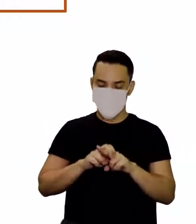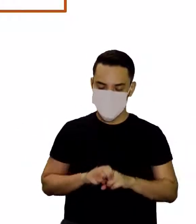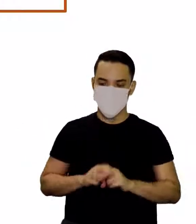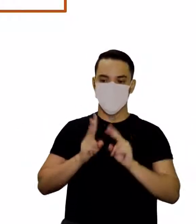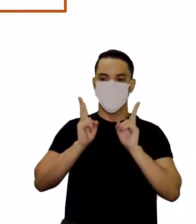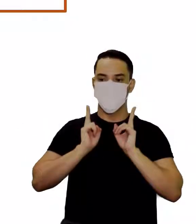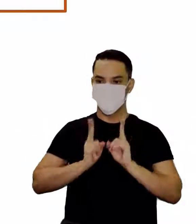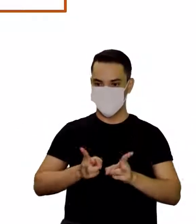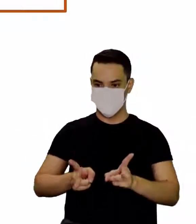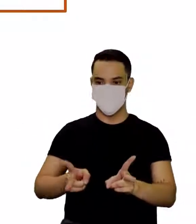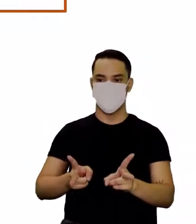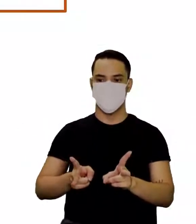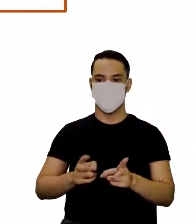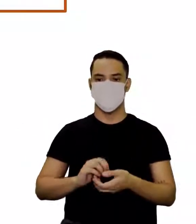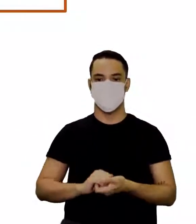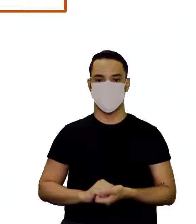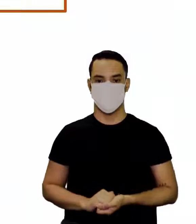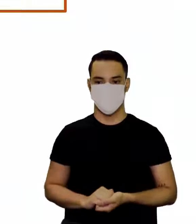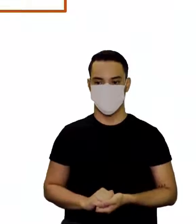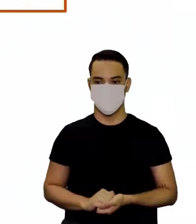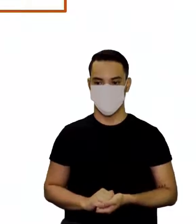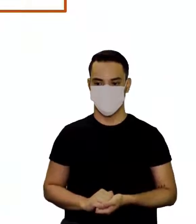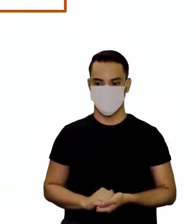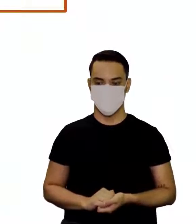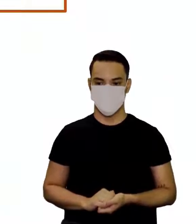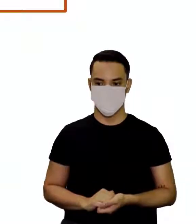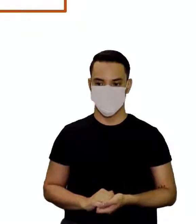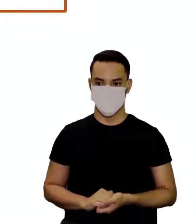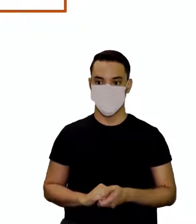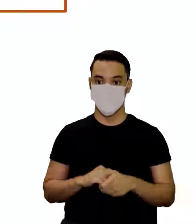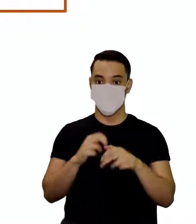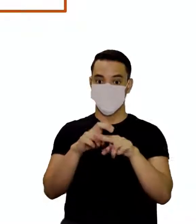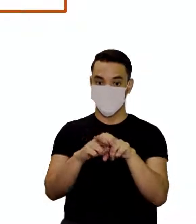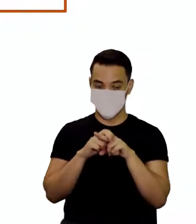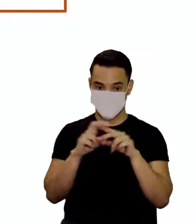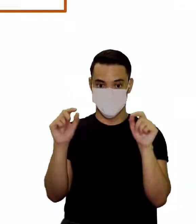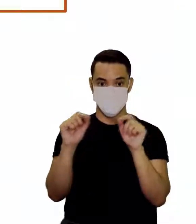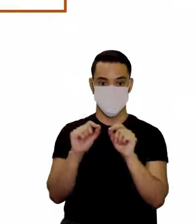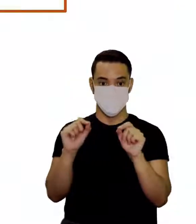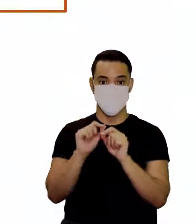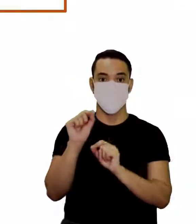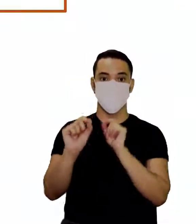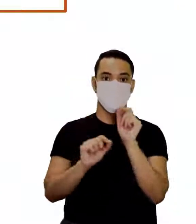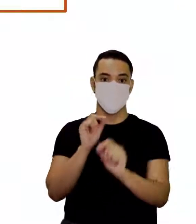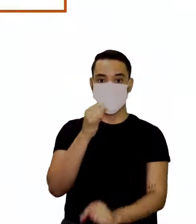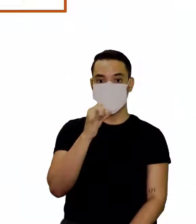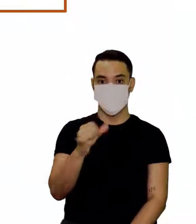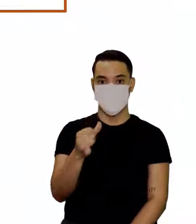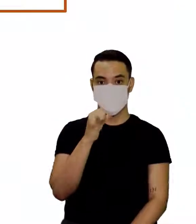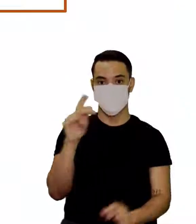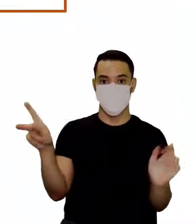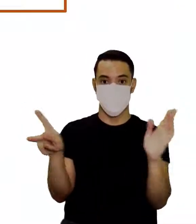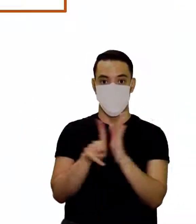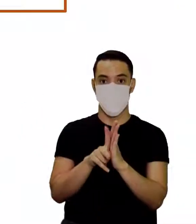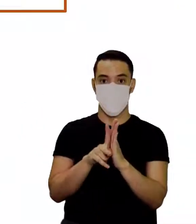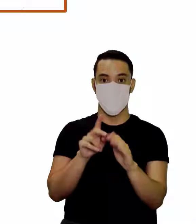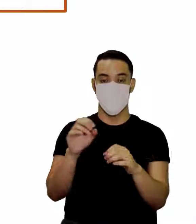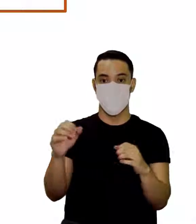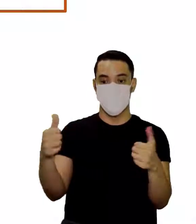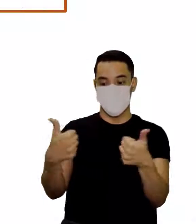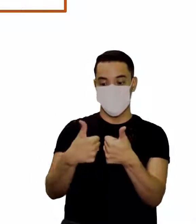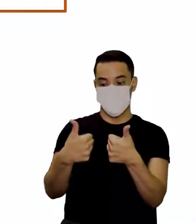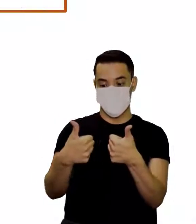permaneceu a carga neles. Então, eu fiz uma eletrização por indução. Agora, se eu